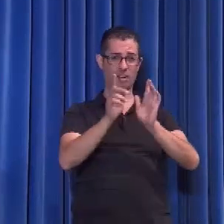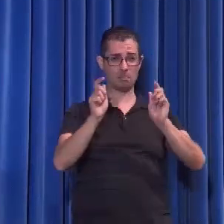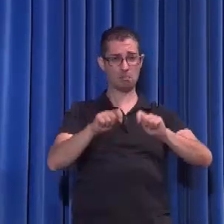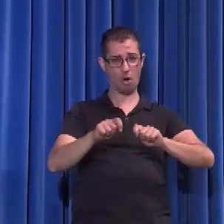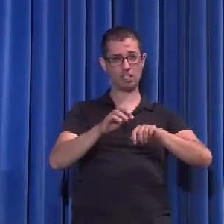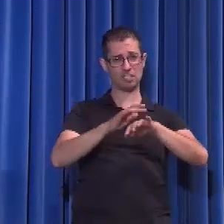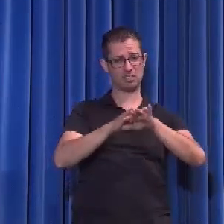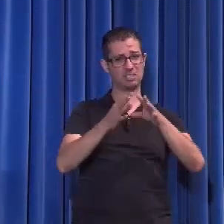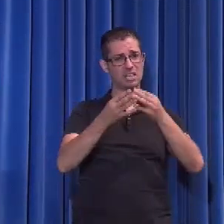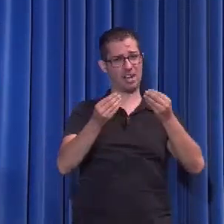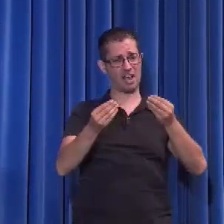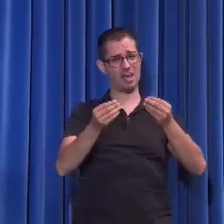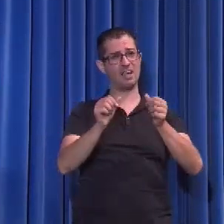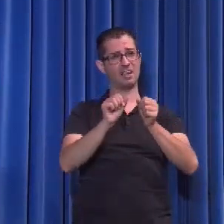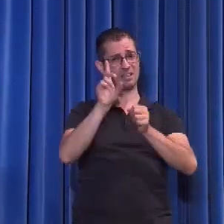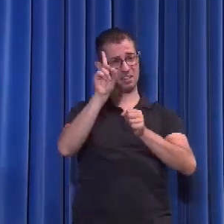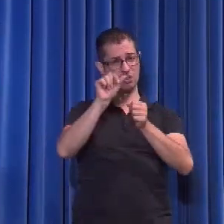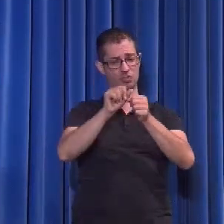a ferida, mas Ele liga.